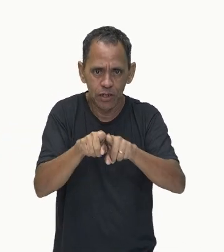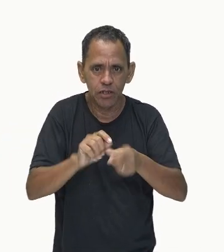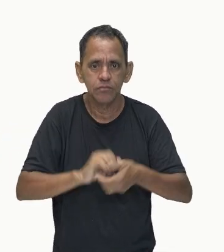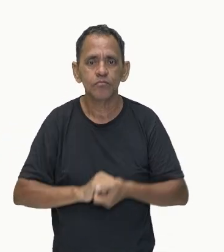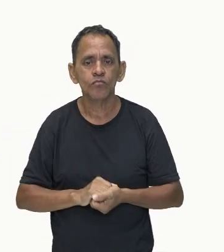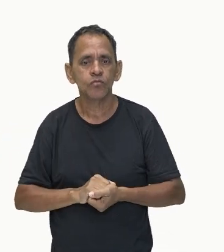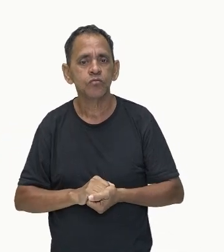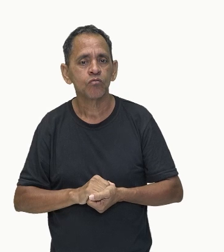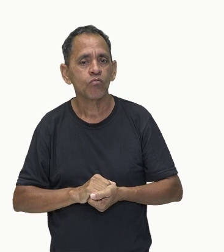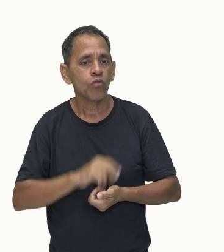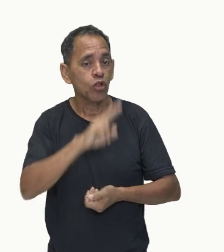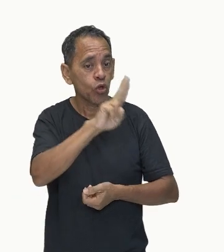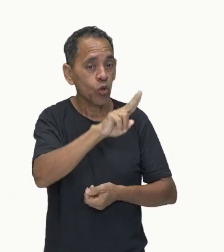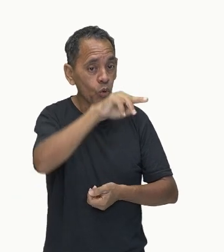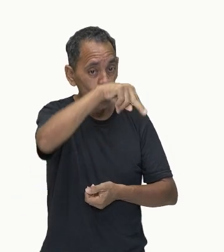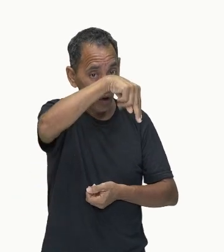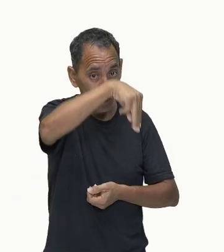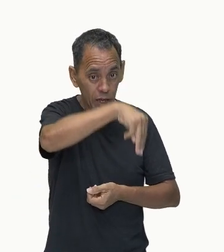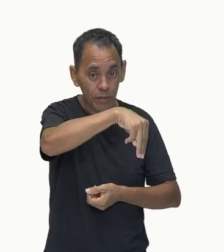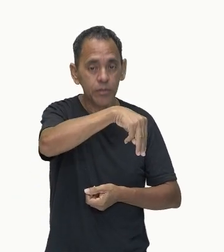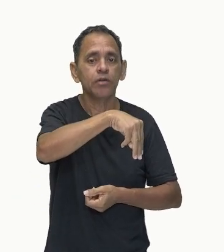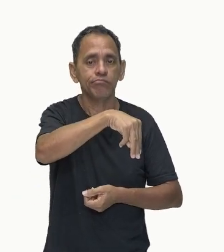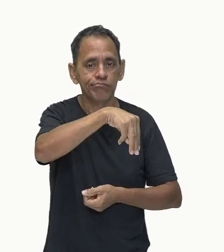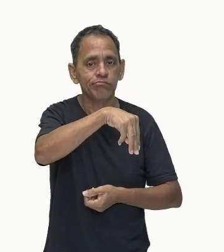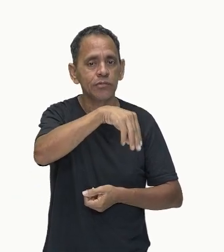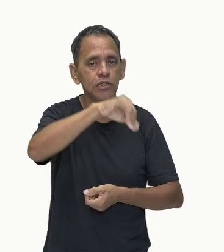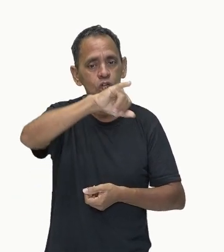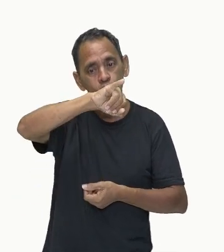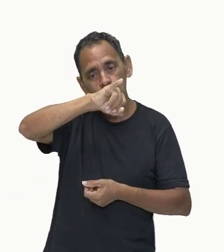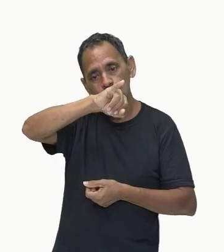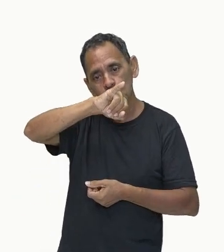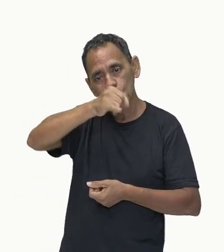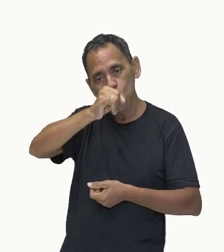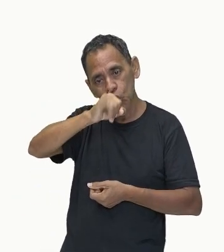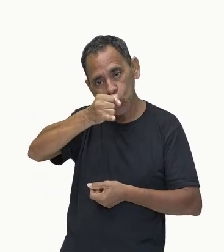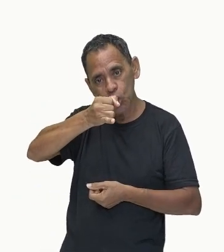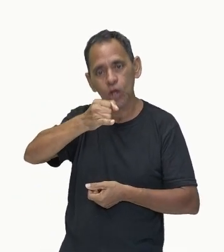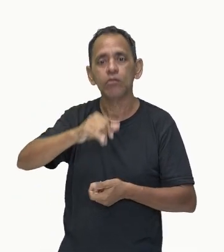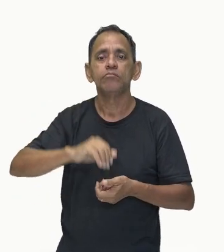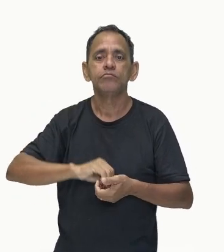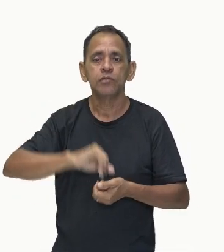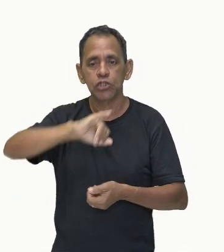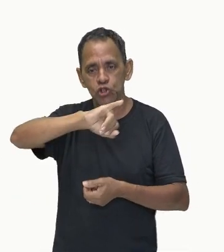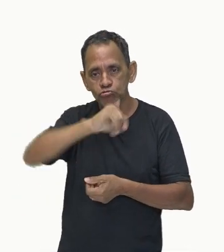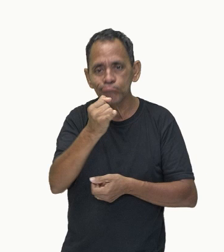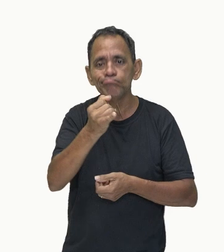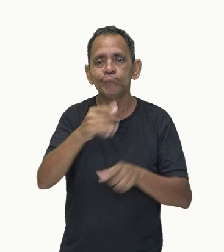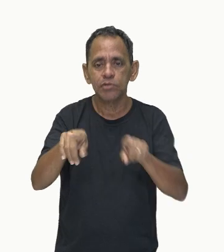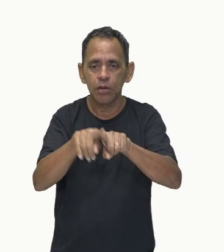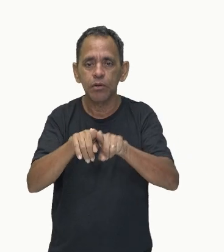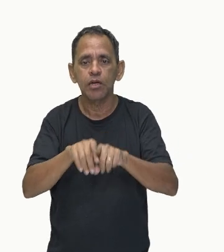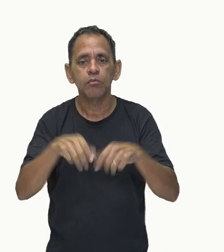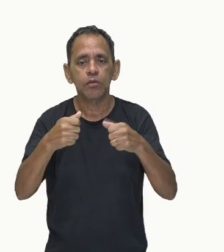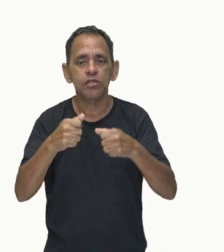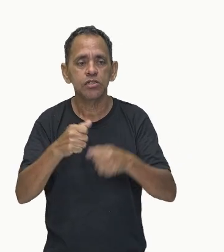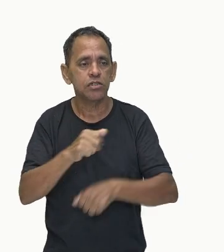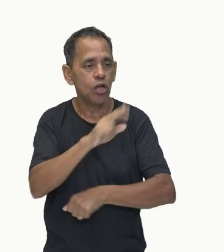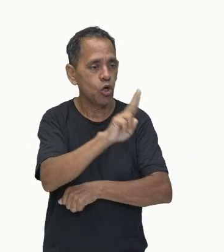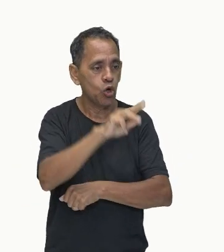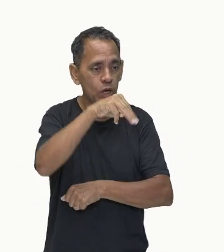joule, mas é uma grandeza escalar. Para ele ser caracterizado, eu só preciso de um número e de uma unidade de